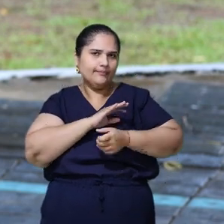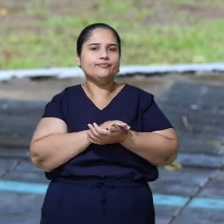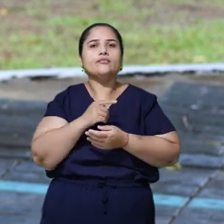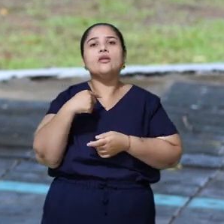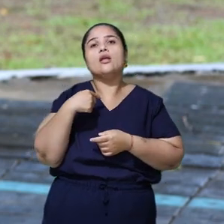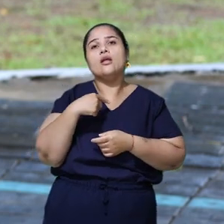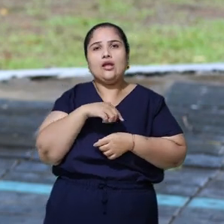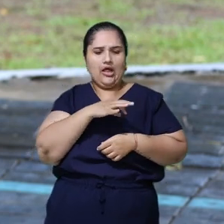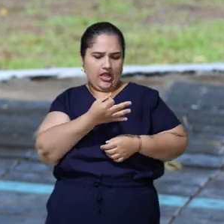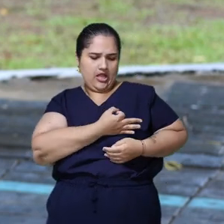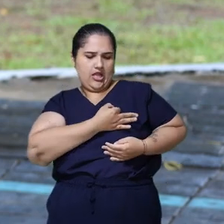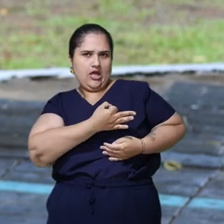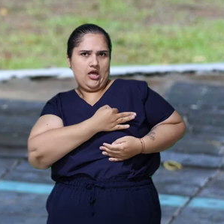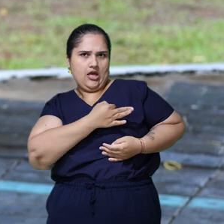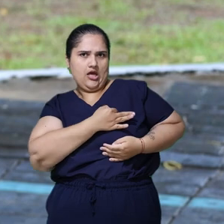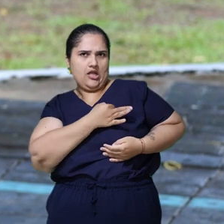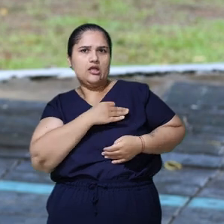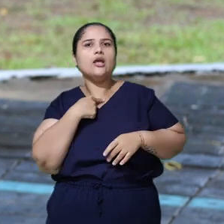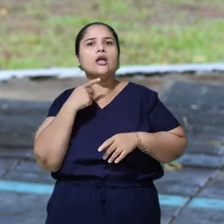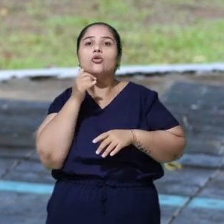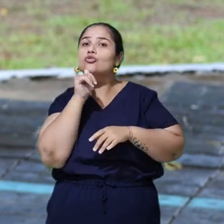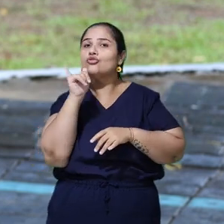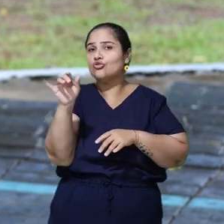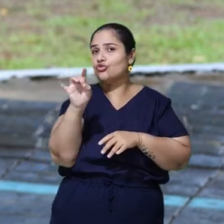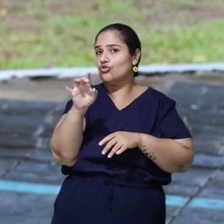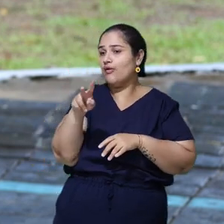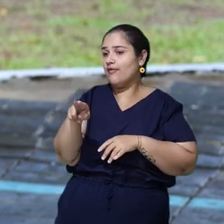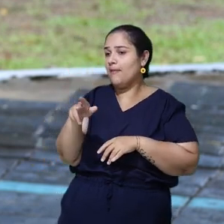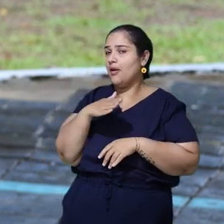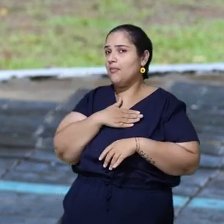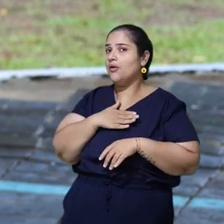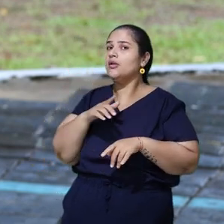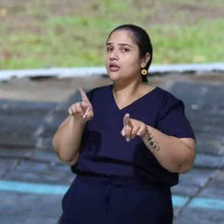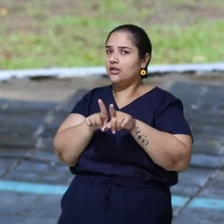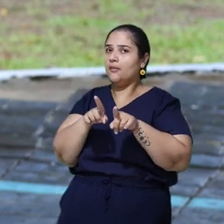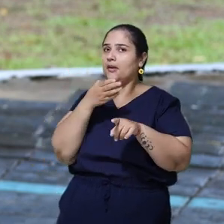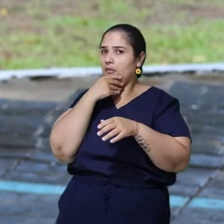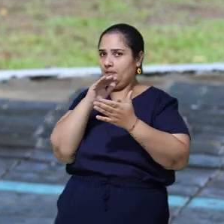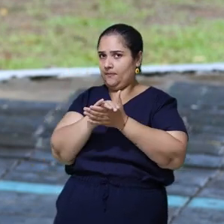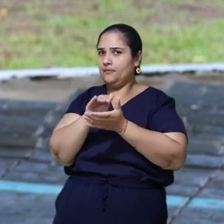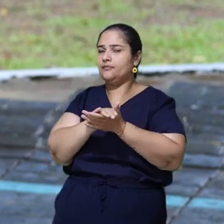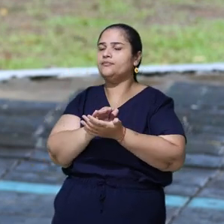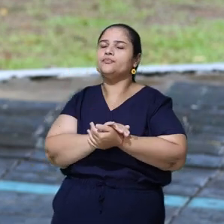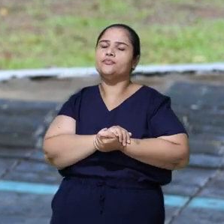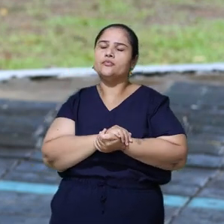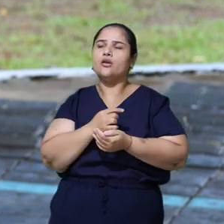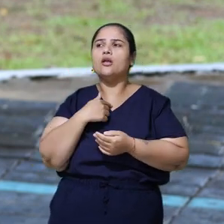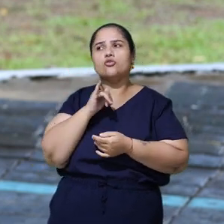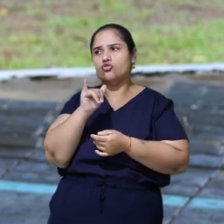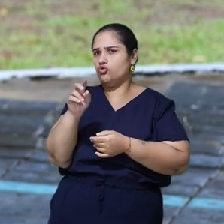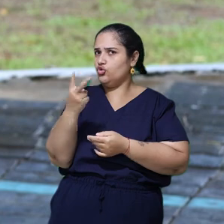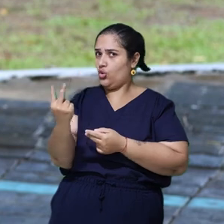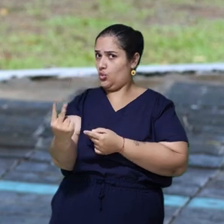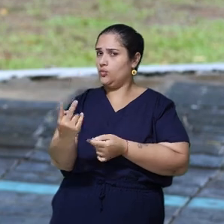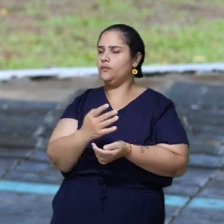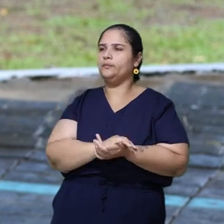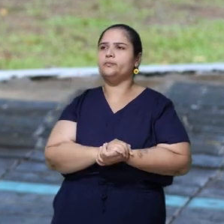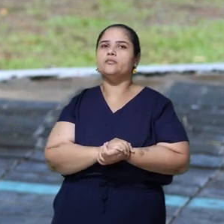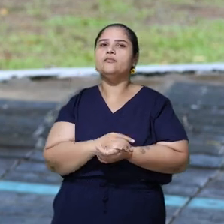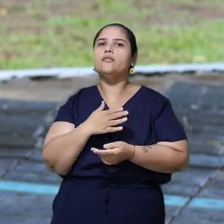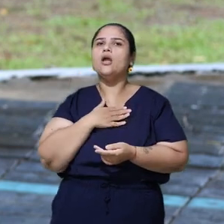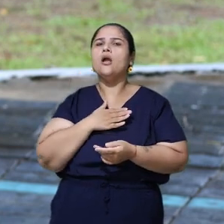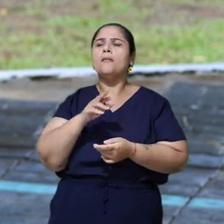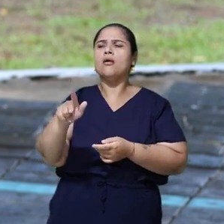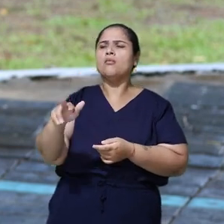falado pro meu irmão, né? E pro meu companheiro, eu tinha falado para eles dois. E aí, meu irmão